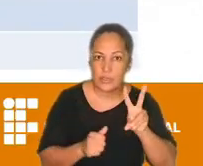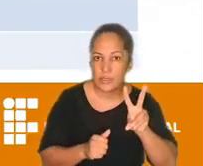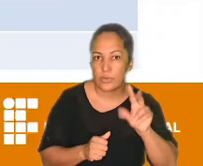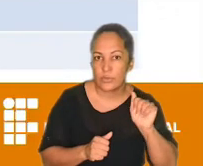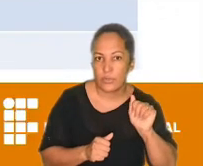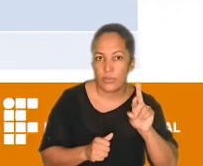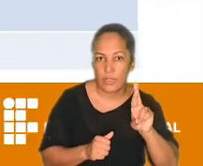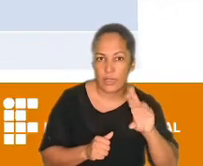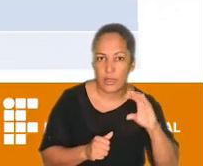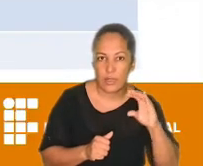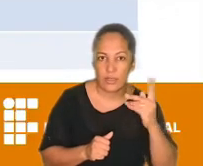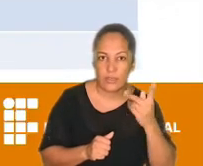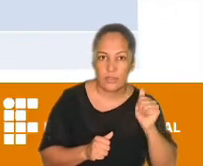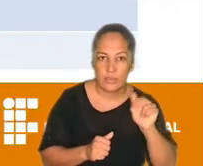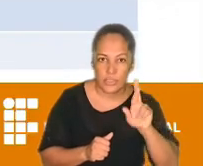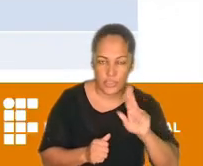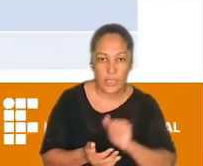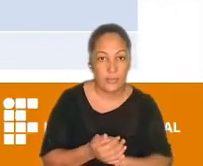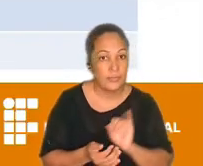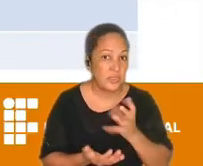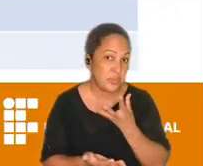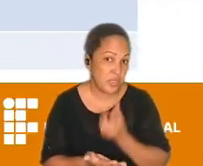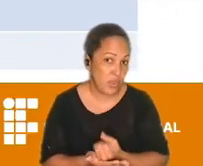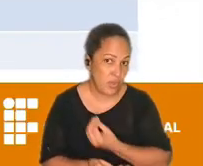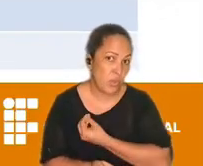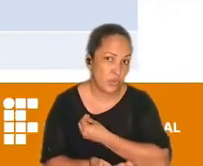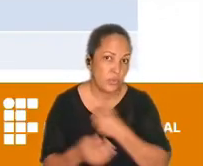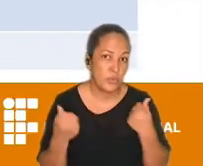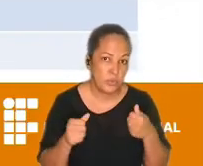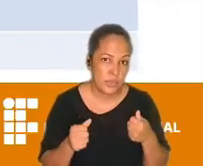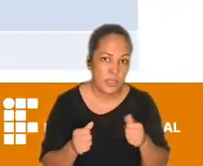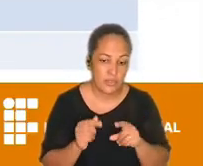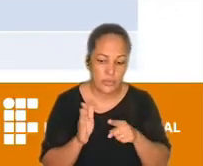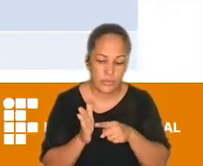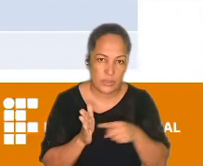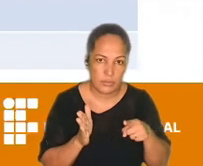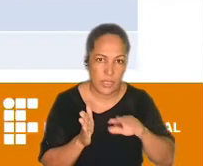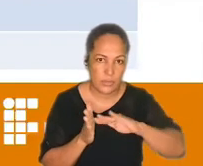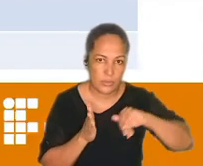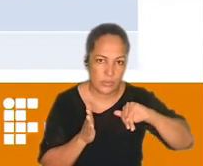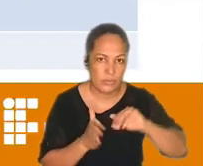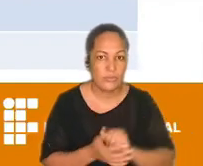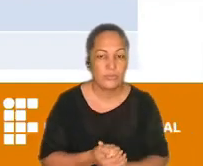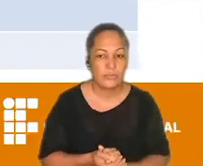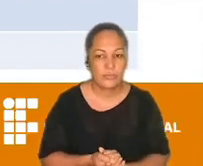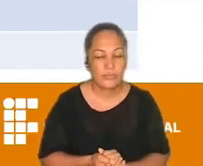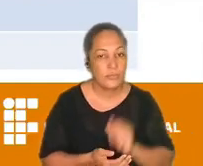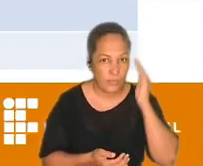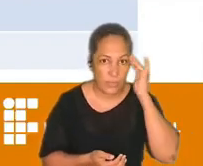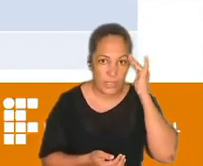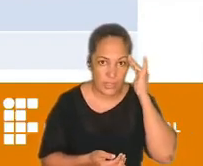salvar, se eu quiser salvar com um número, eu tinha que tirar esses espaços. Não poderia salvar com espaço. Entenderam aqui a